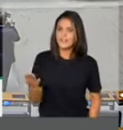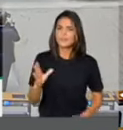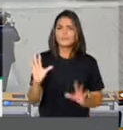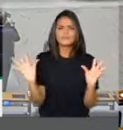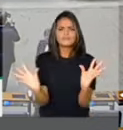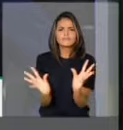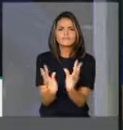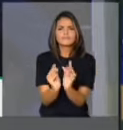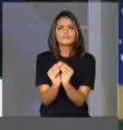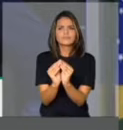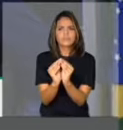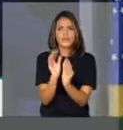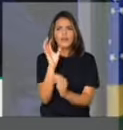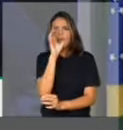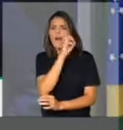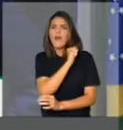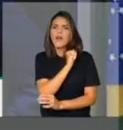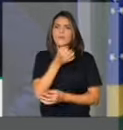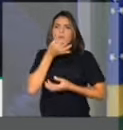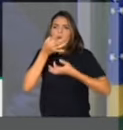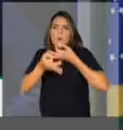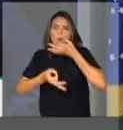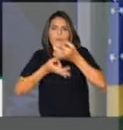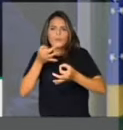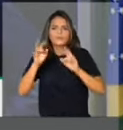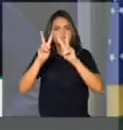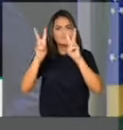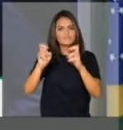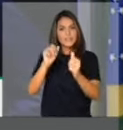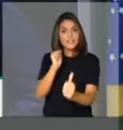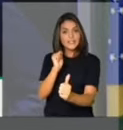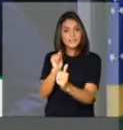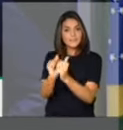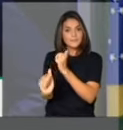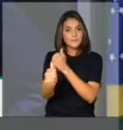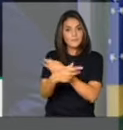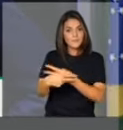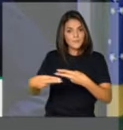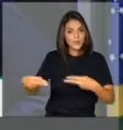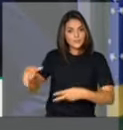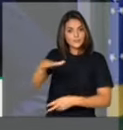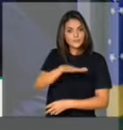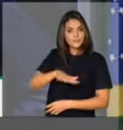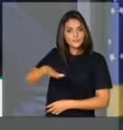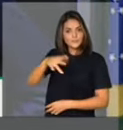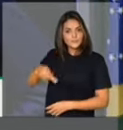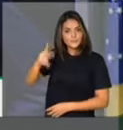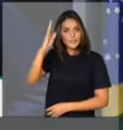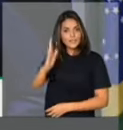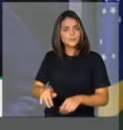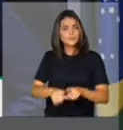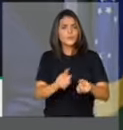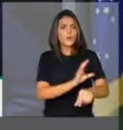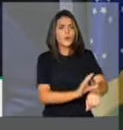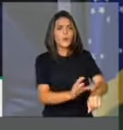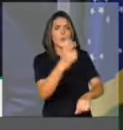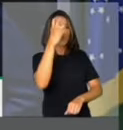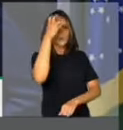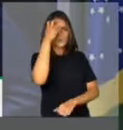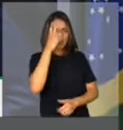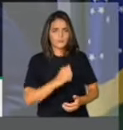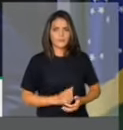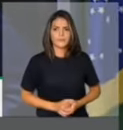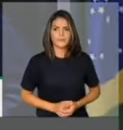breve comentário sobre o esporte no Brasil nos últimos anos. O esporte e a cultura. Antes de